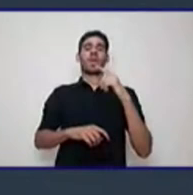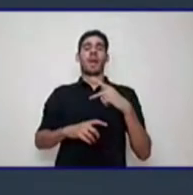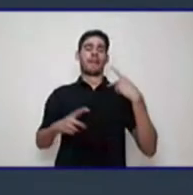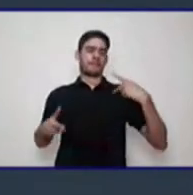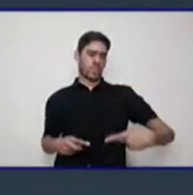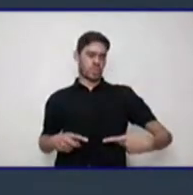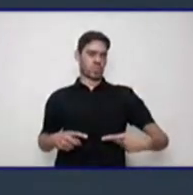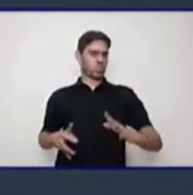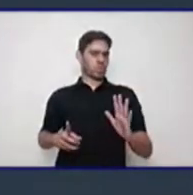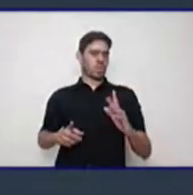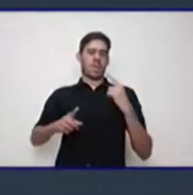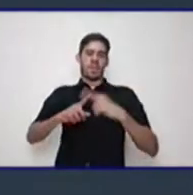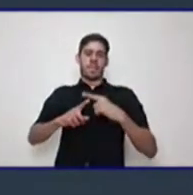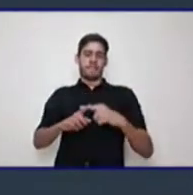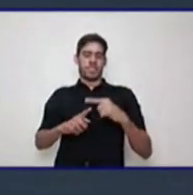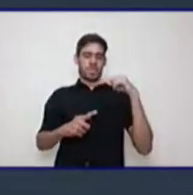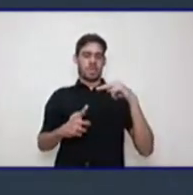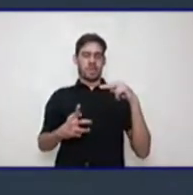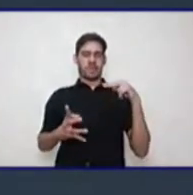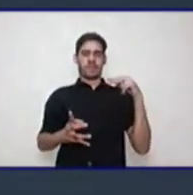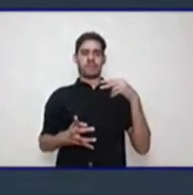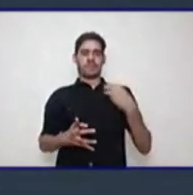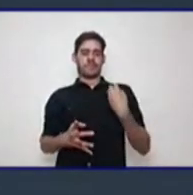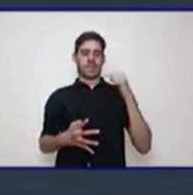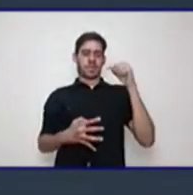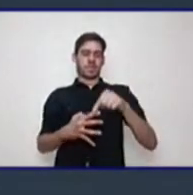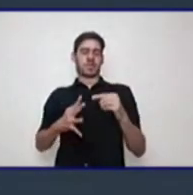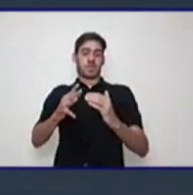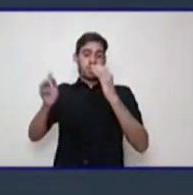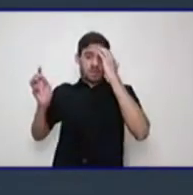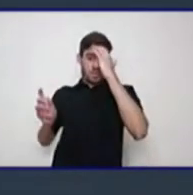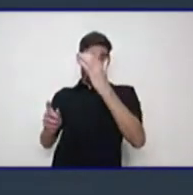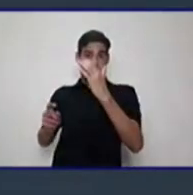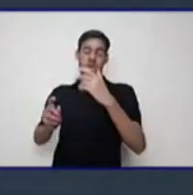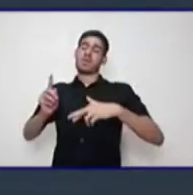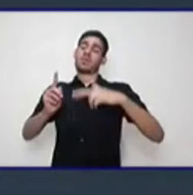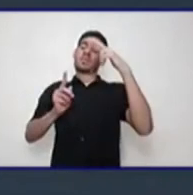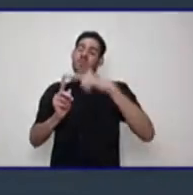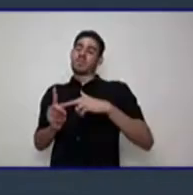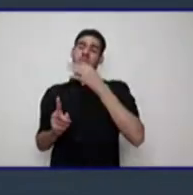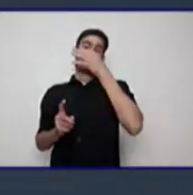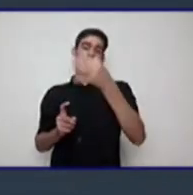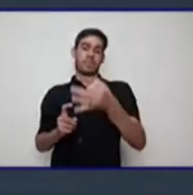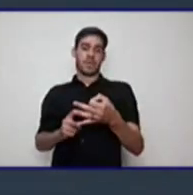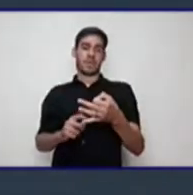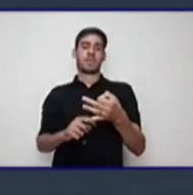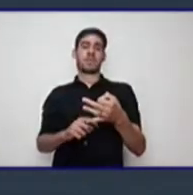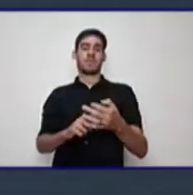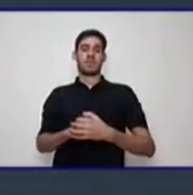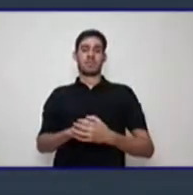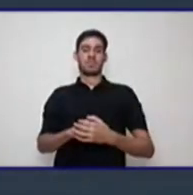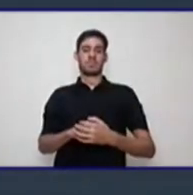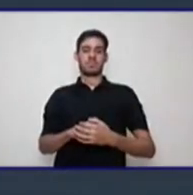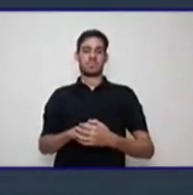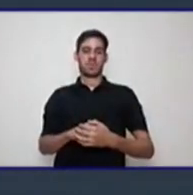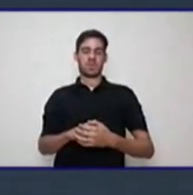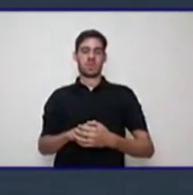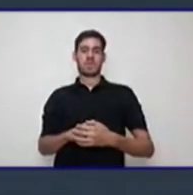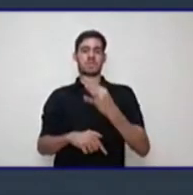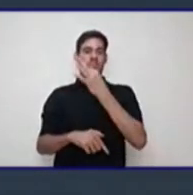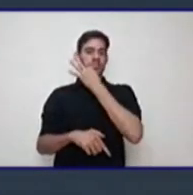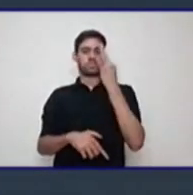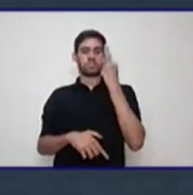porque nós não estamos aqui, com respeito à posição do ministro relator, ministro que divergiu por primeiro, ministro